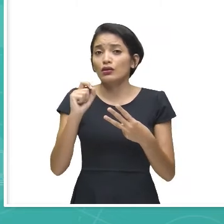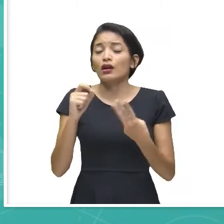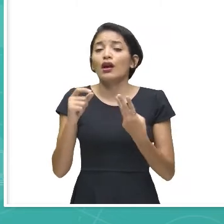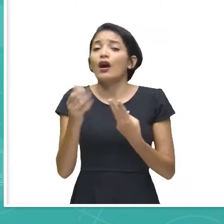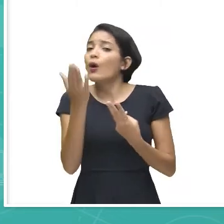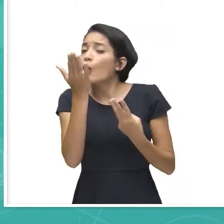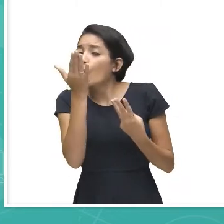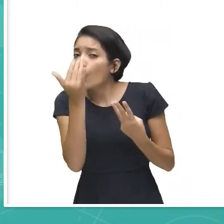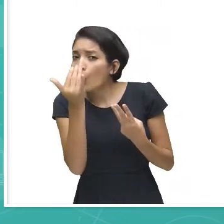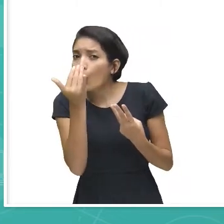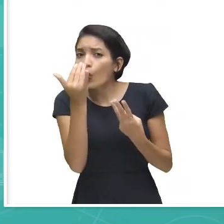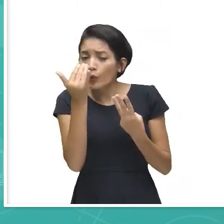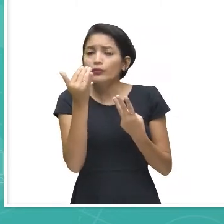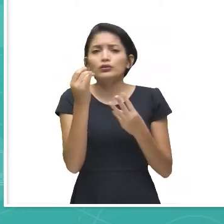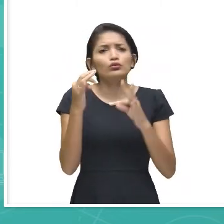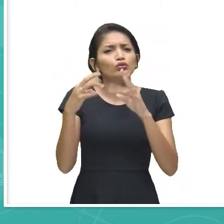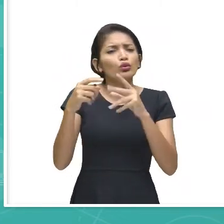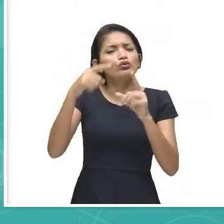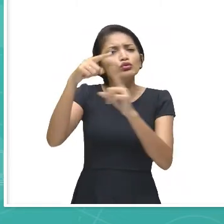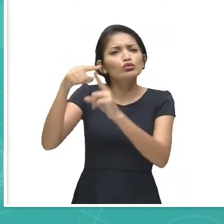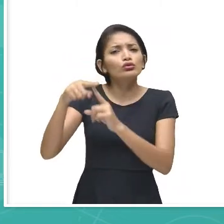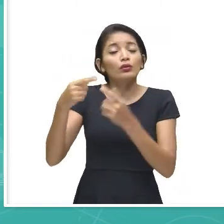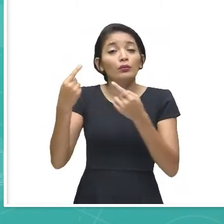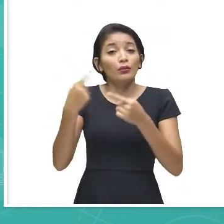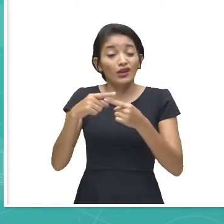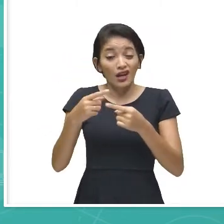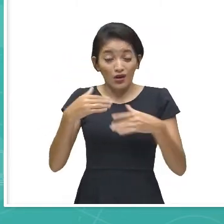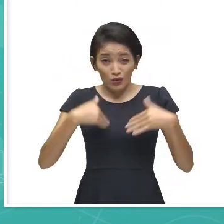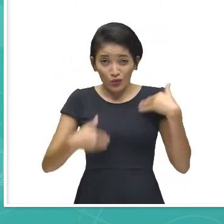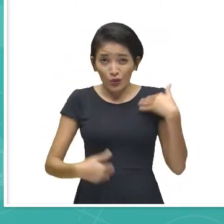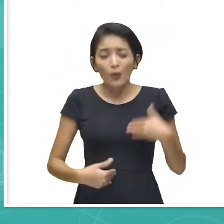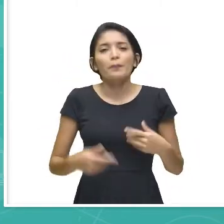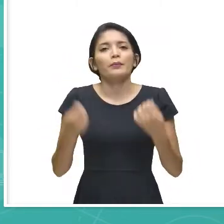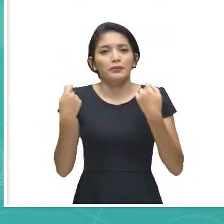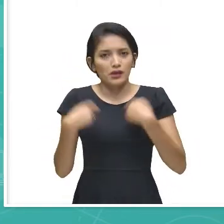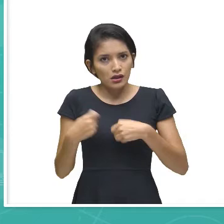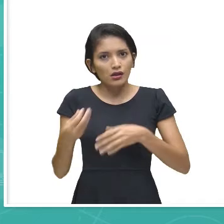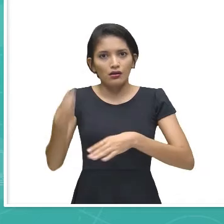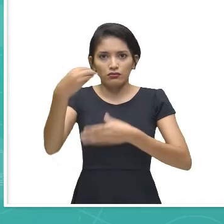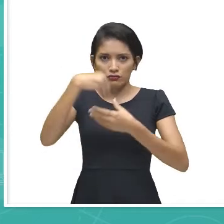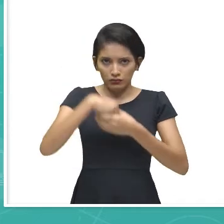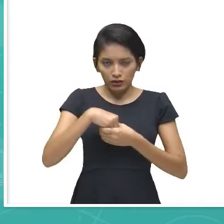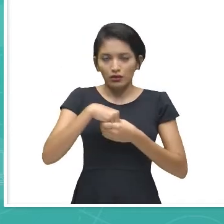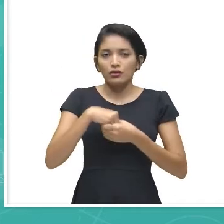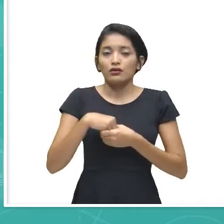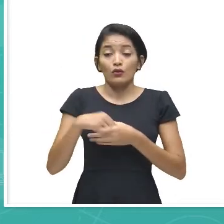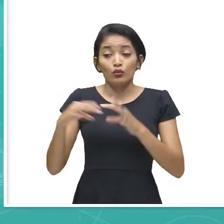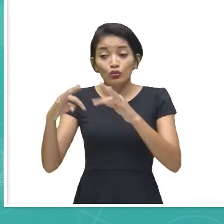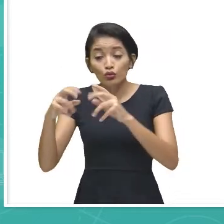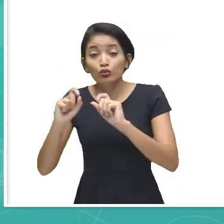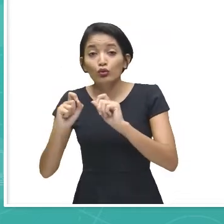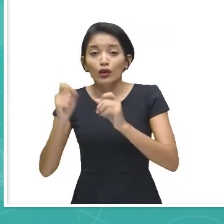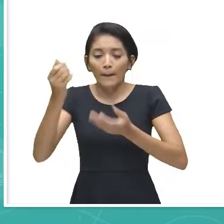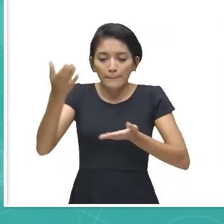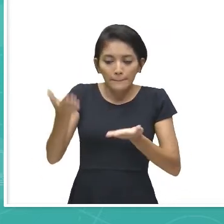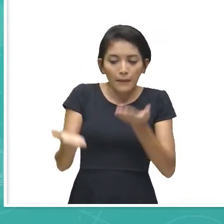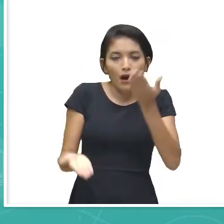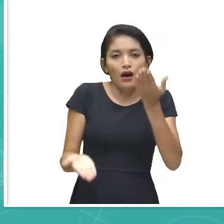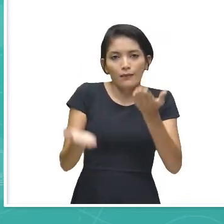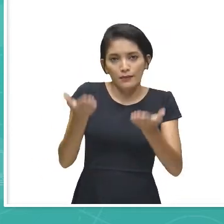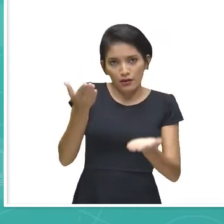consumo de todos esses nutrientes, porque o nosso corpo, ele necessita, lembrando que tudo deve ser em